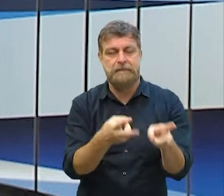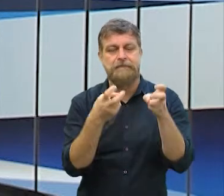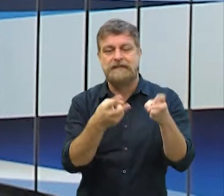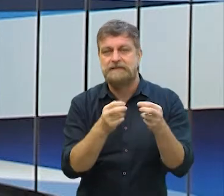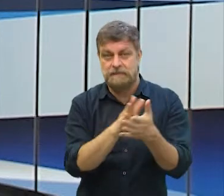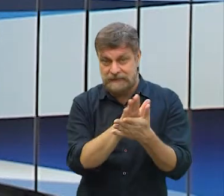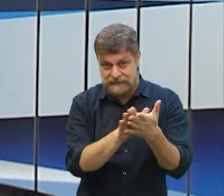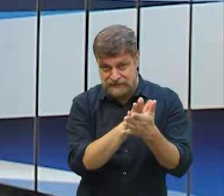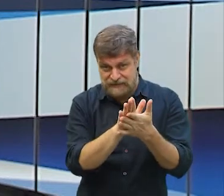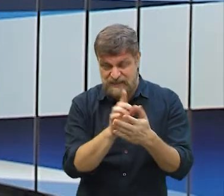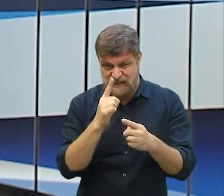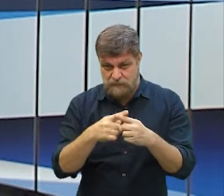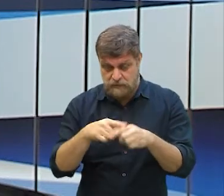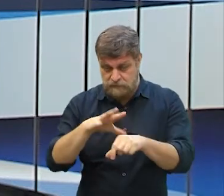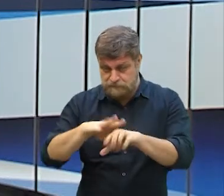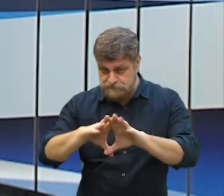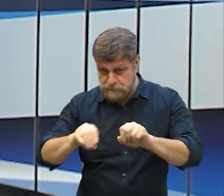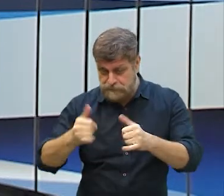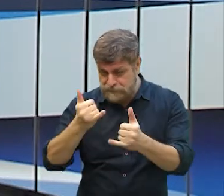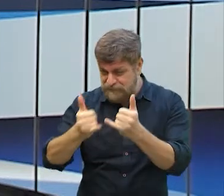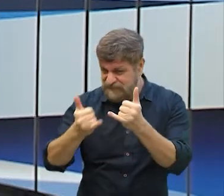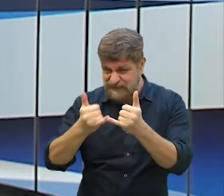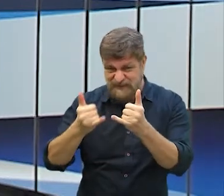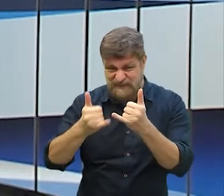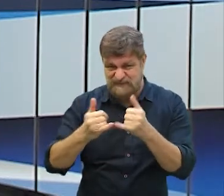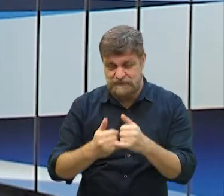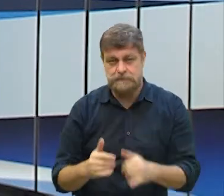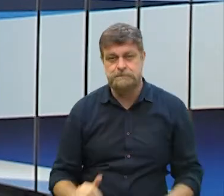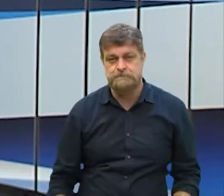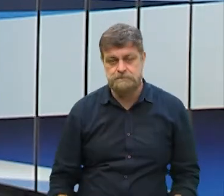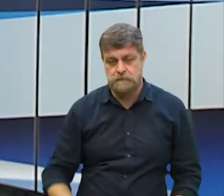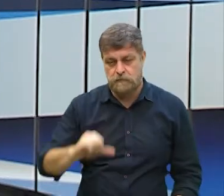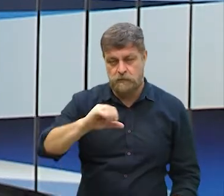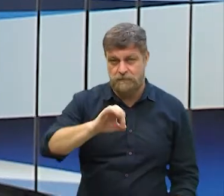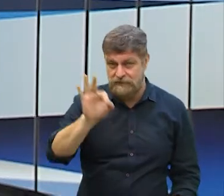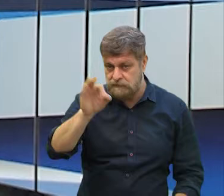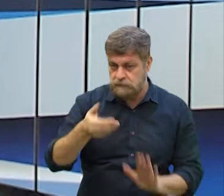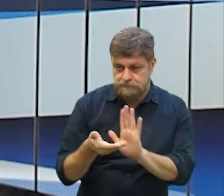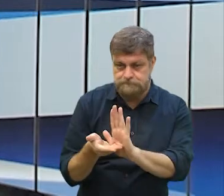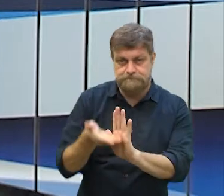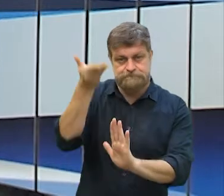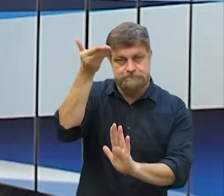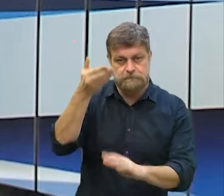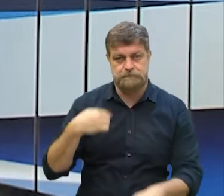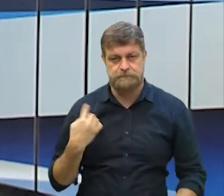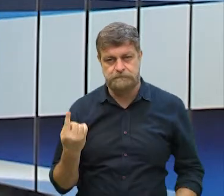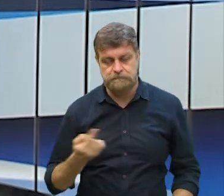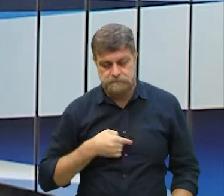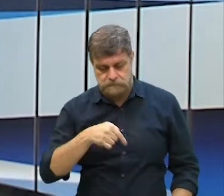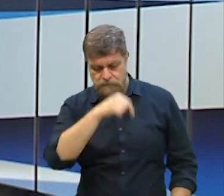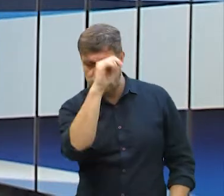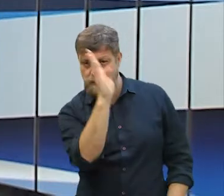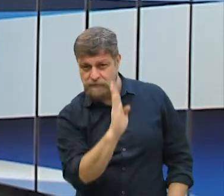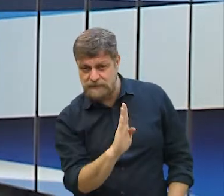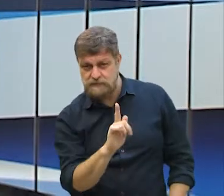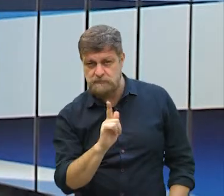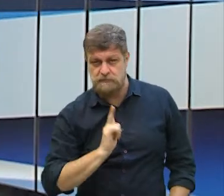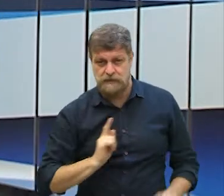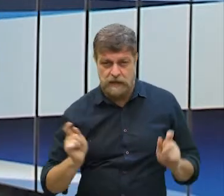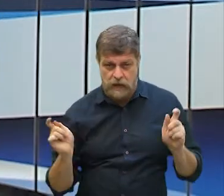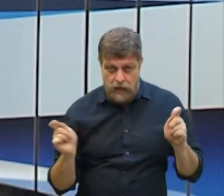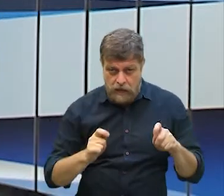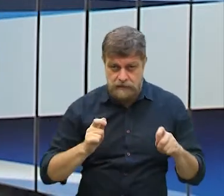sintomas, porque o índice de cura sempre próximo, acima dos 90%. E, Alexandre, o Brasil ele